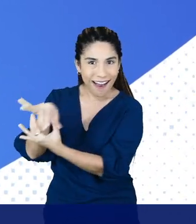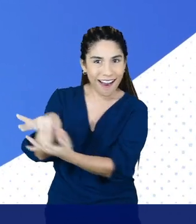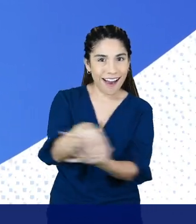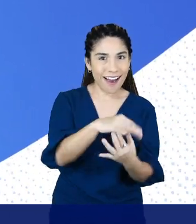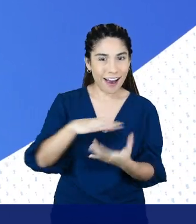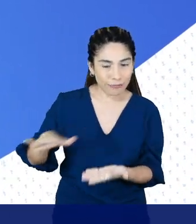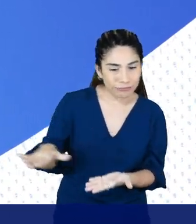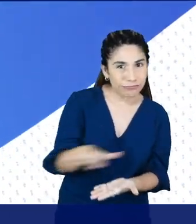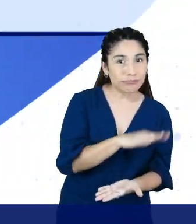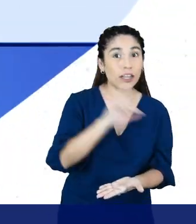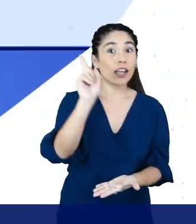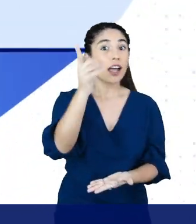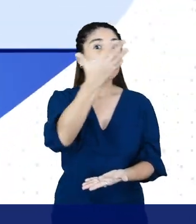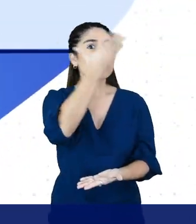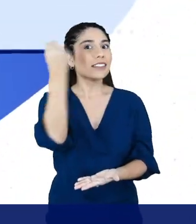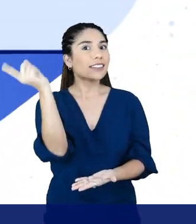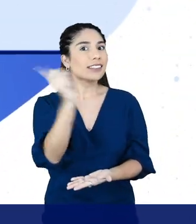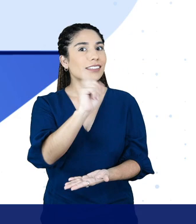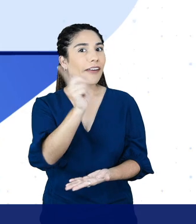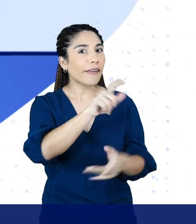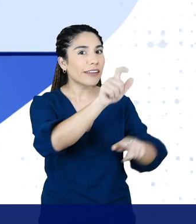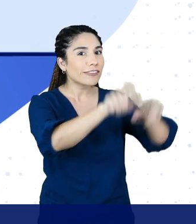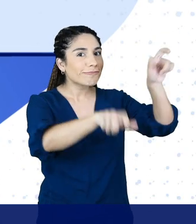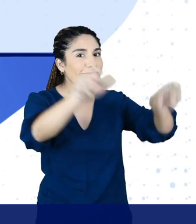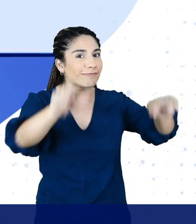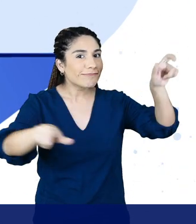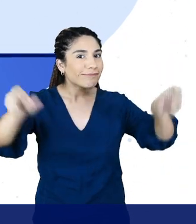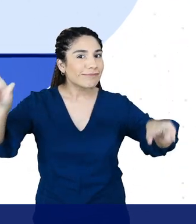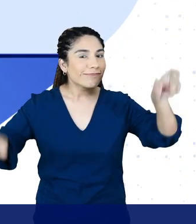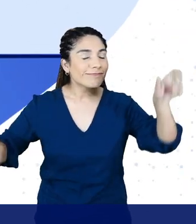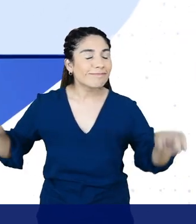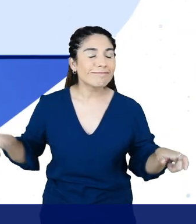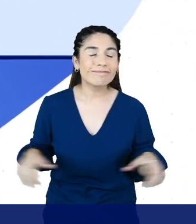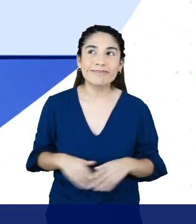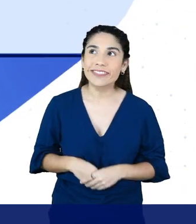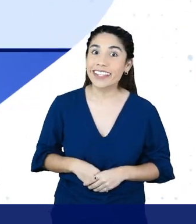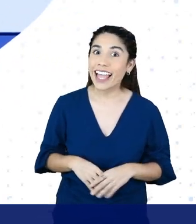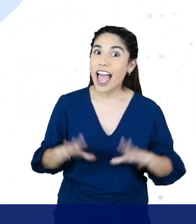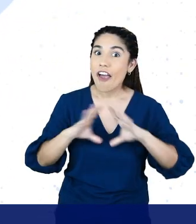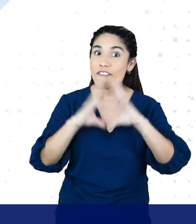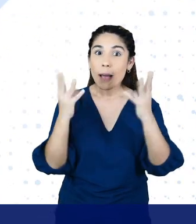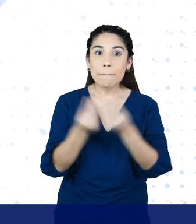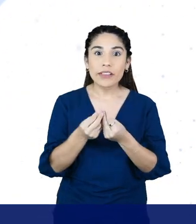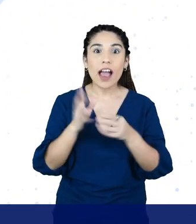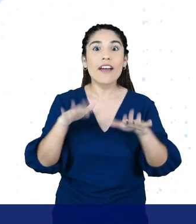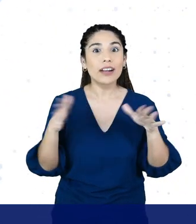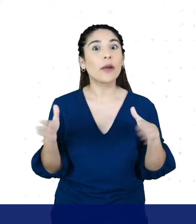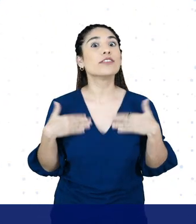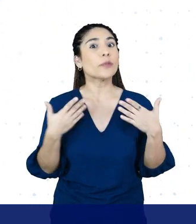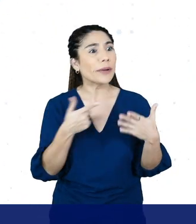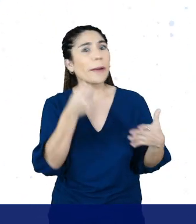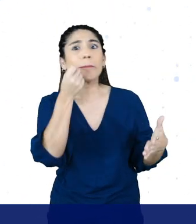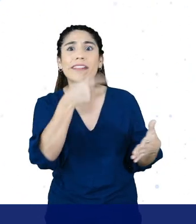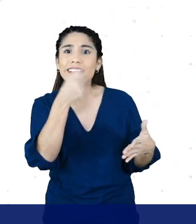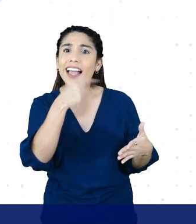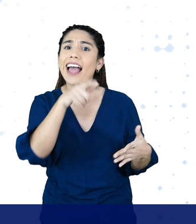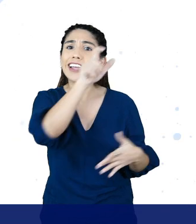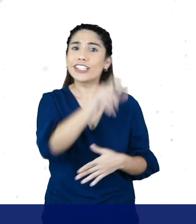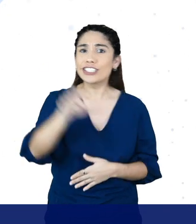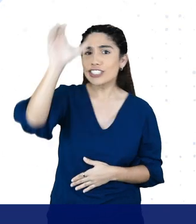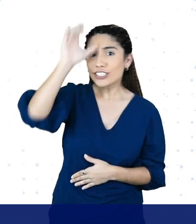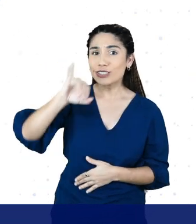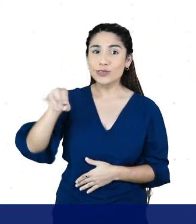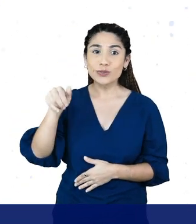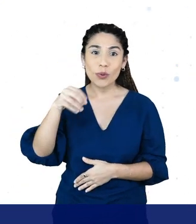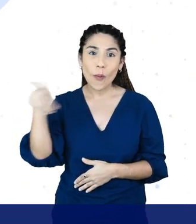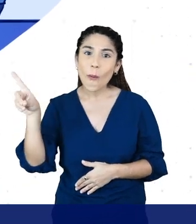da sua ceia. Não esqueça de nenhum deles, para que a única surpresa da família sejam as piadas que o tio João